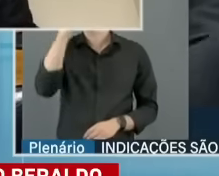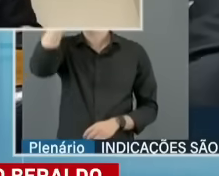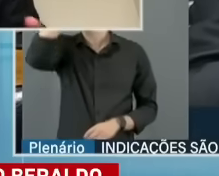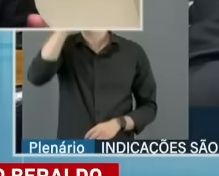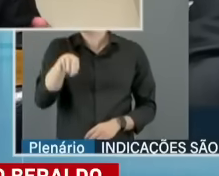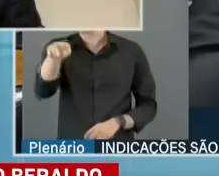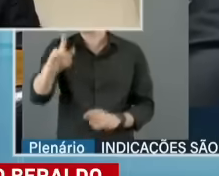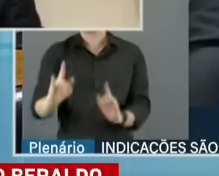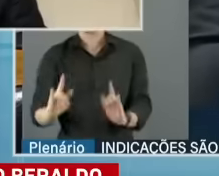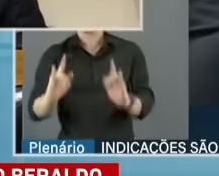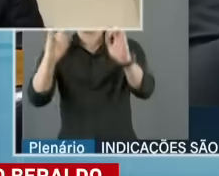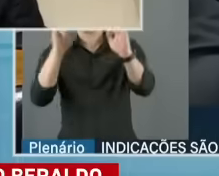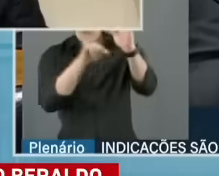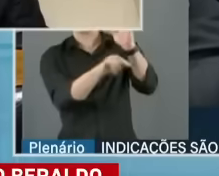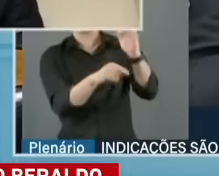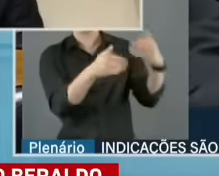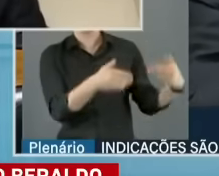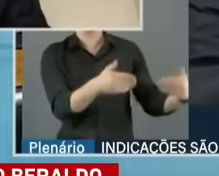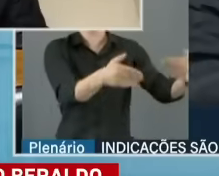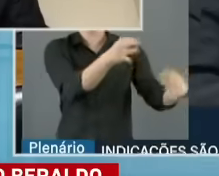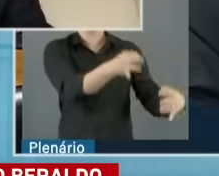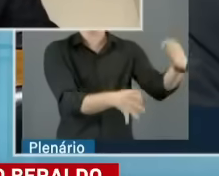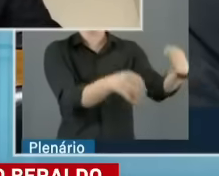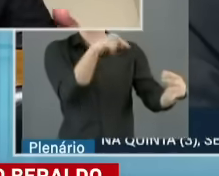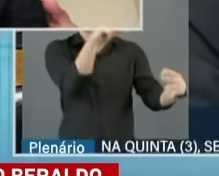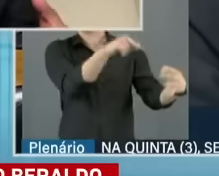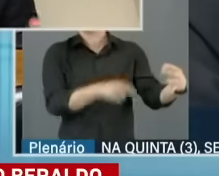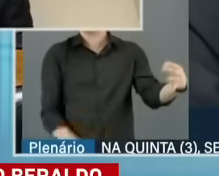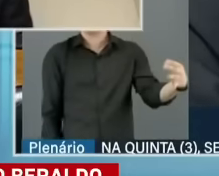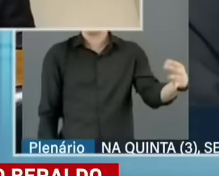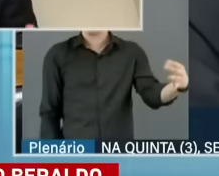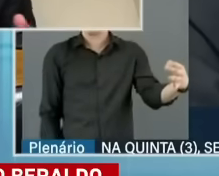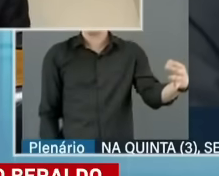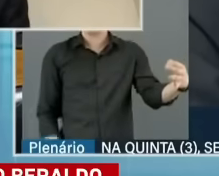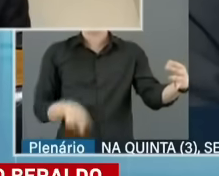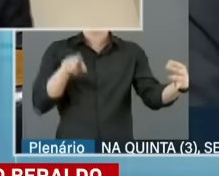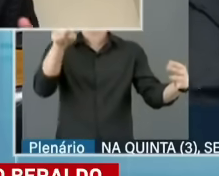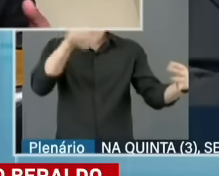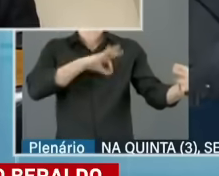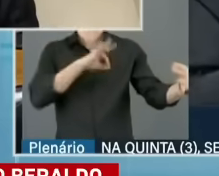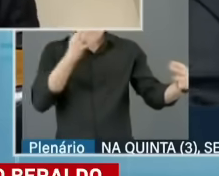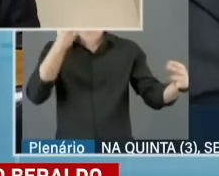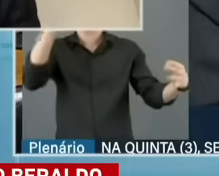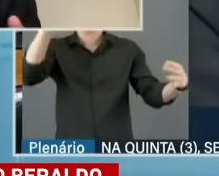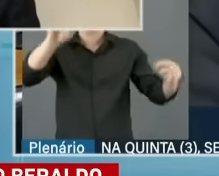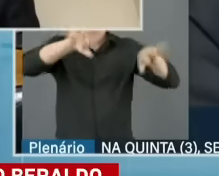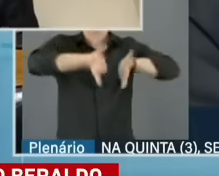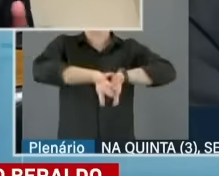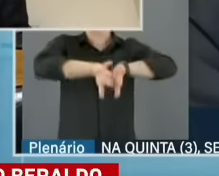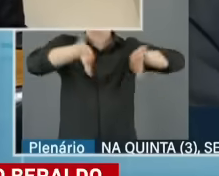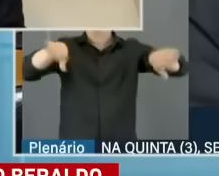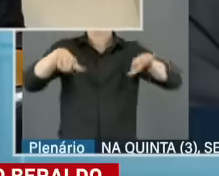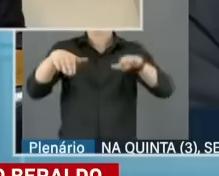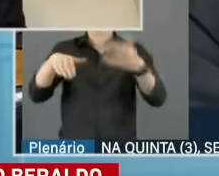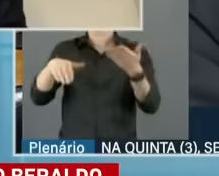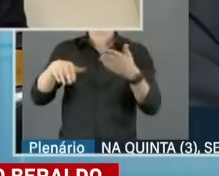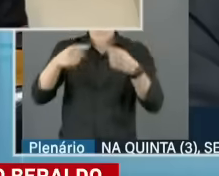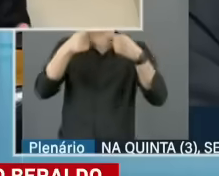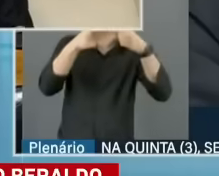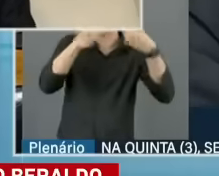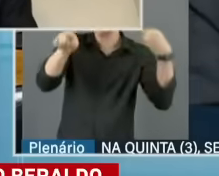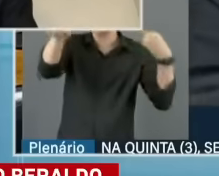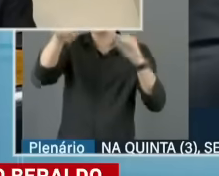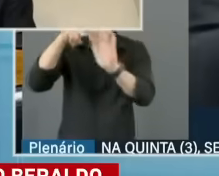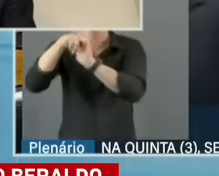e sabendo que eles poderiam atuar para proteger o Palácio do Planalto. Não o fizeram. Não o fizeram com qual motivo? Como é que